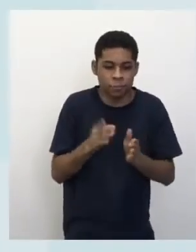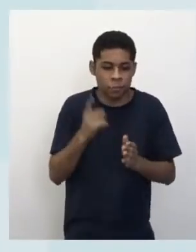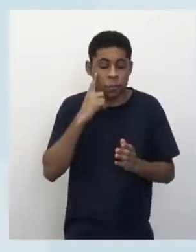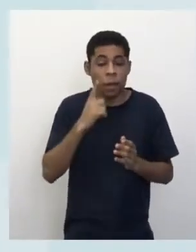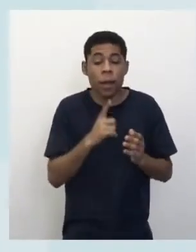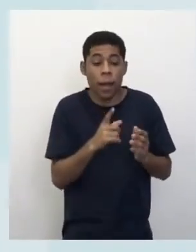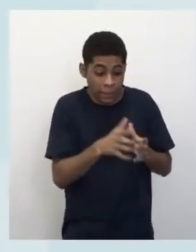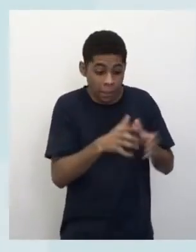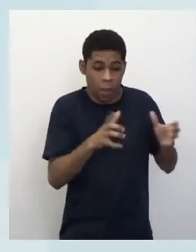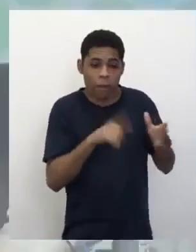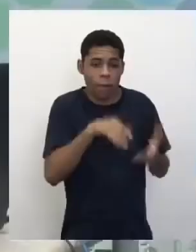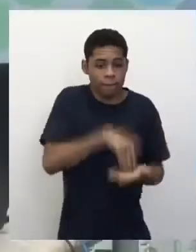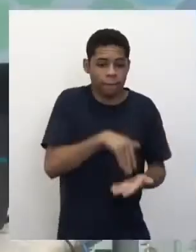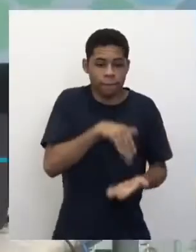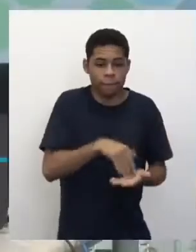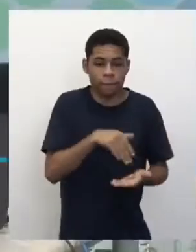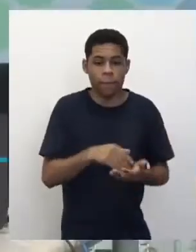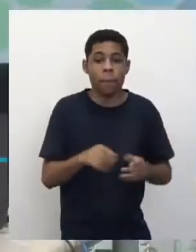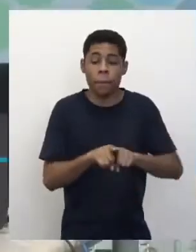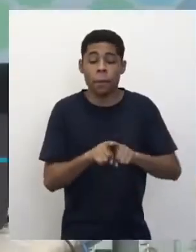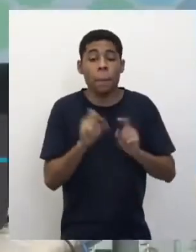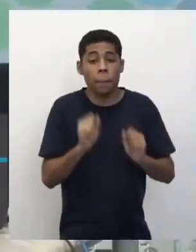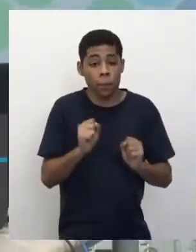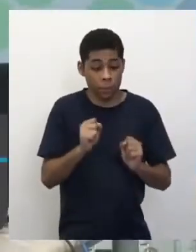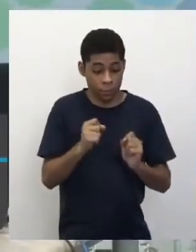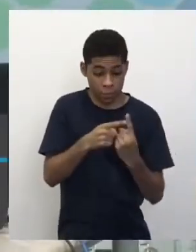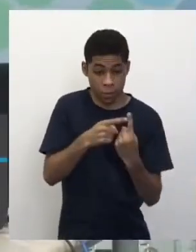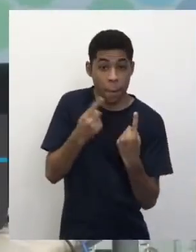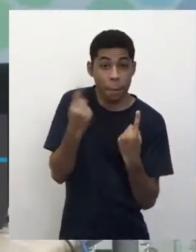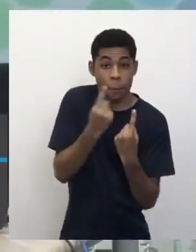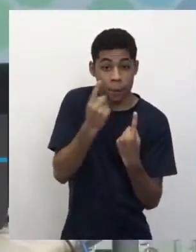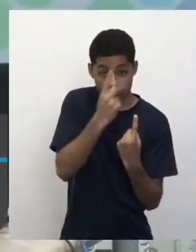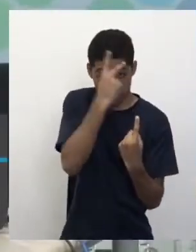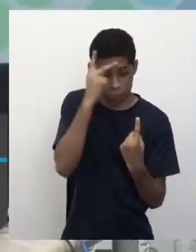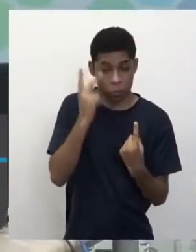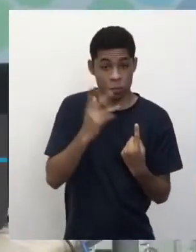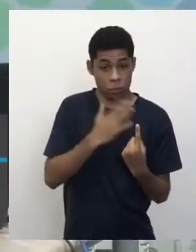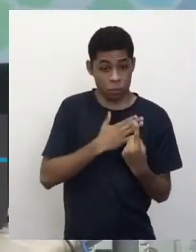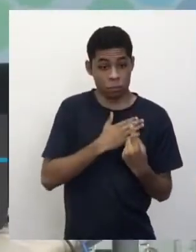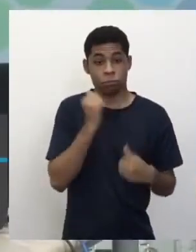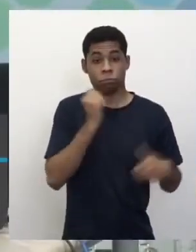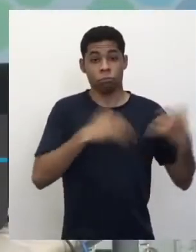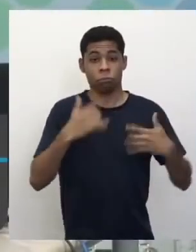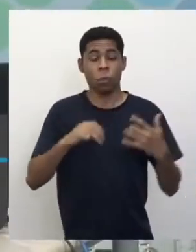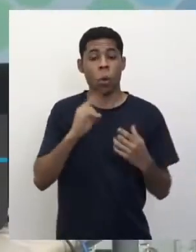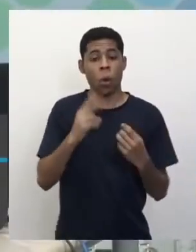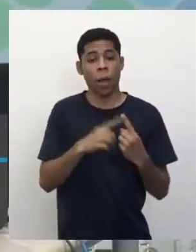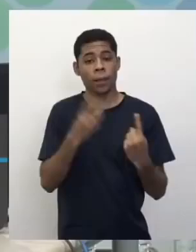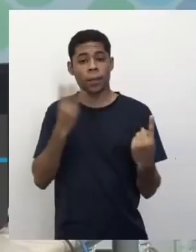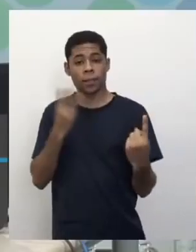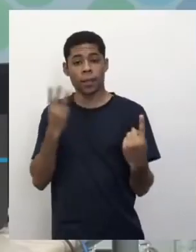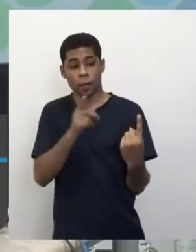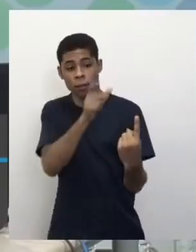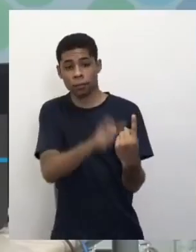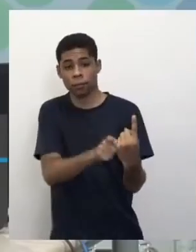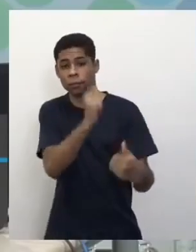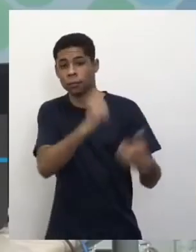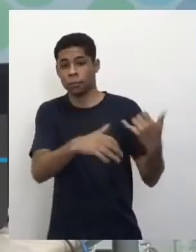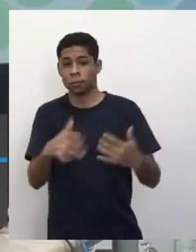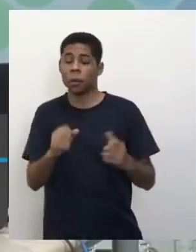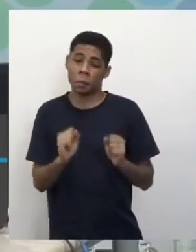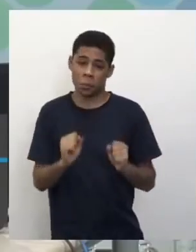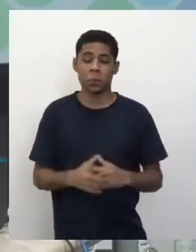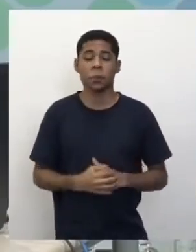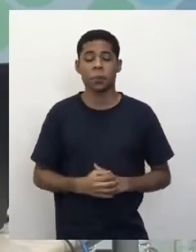e o foco narrativo pode ser em primeira ou terceira pessoa. E a função social dos contos,